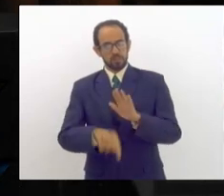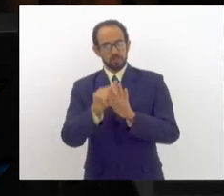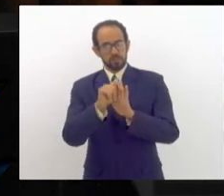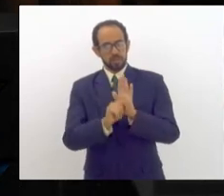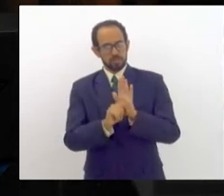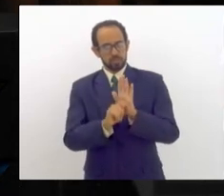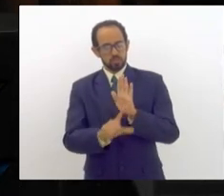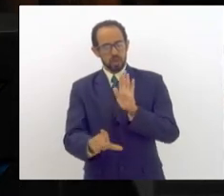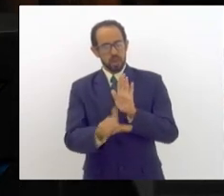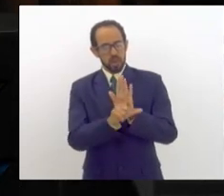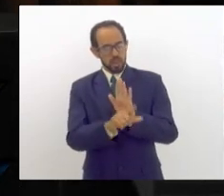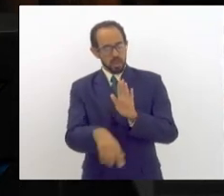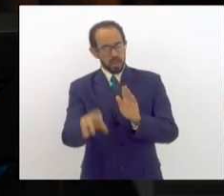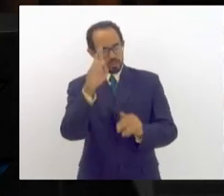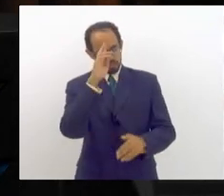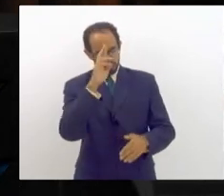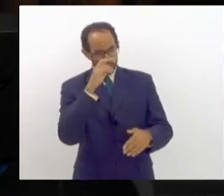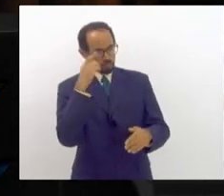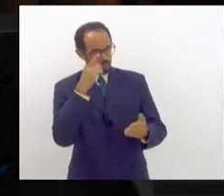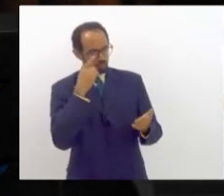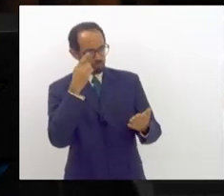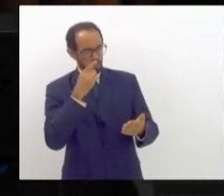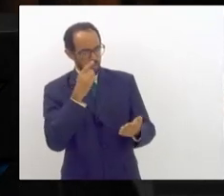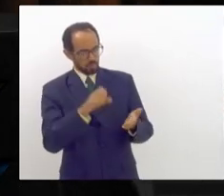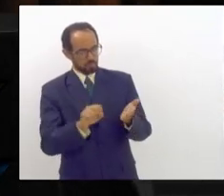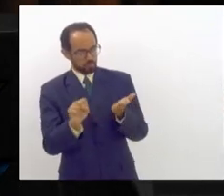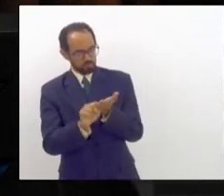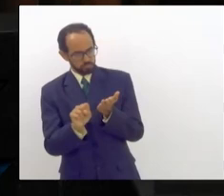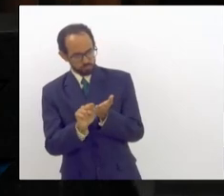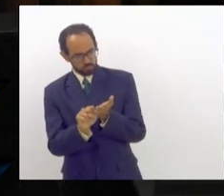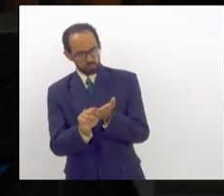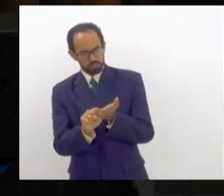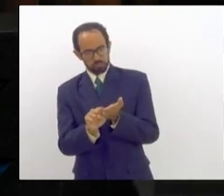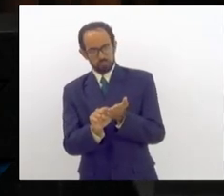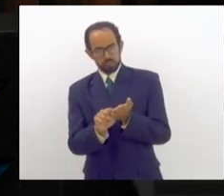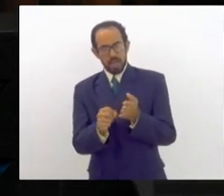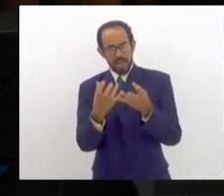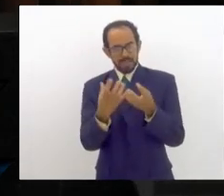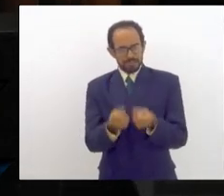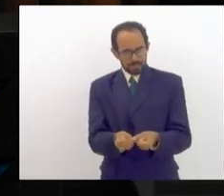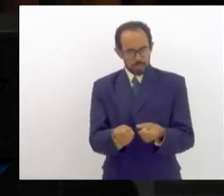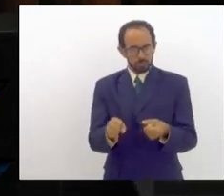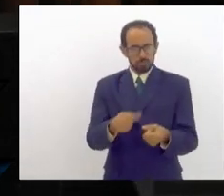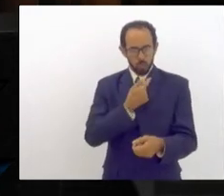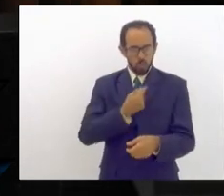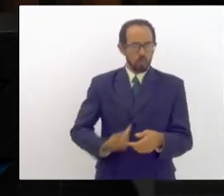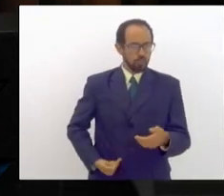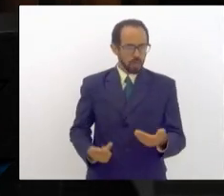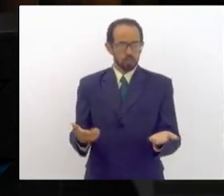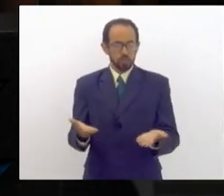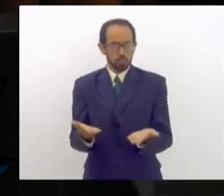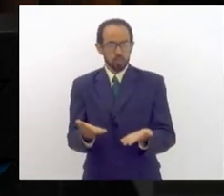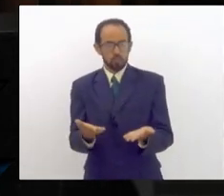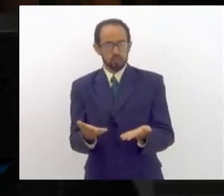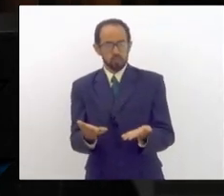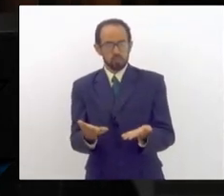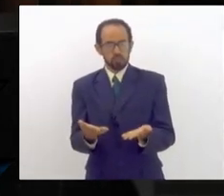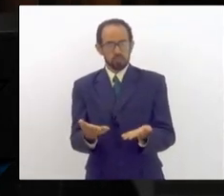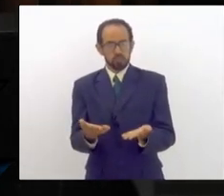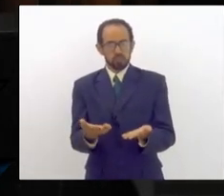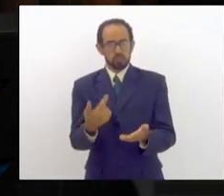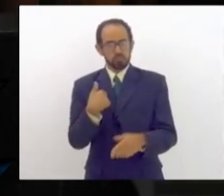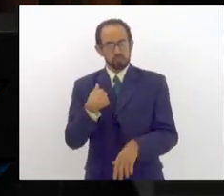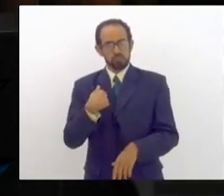Deputado Malafaia sancionada pelo Governador atual eu assinalava que os outros